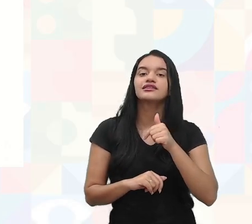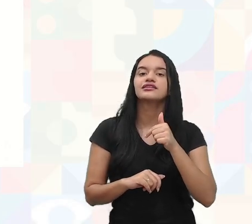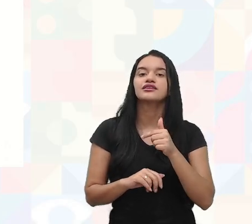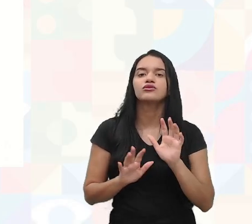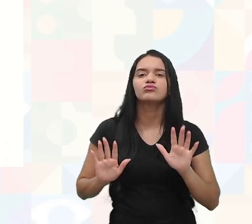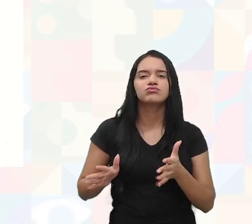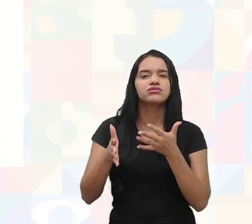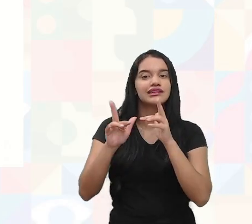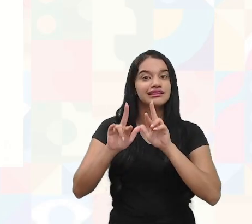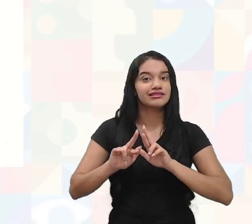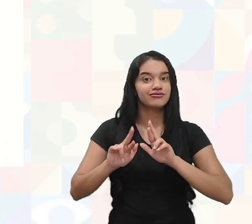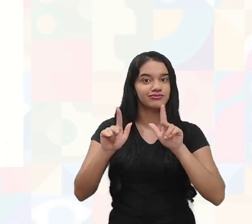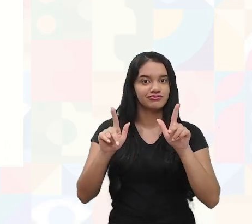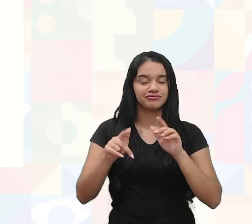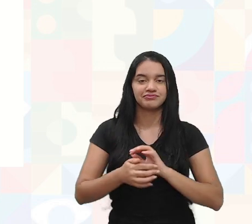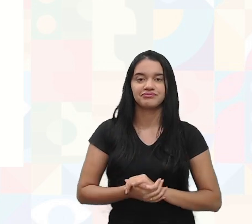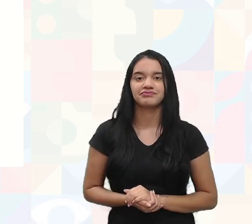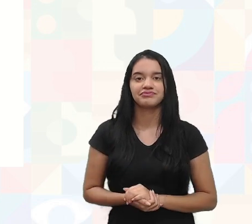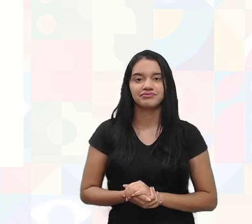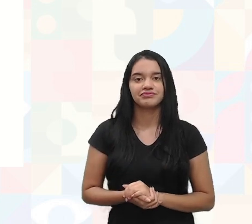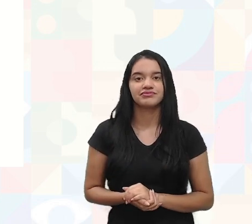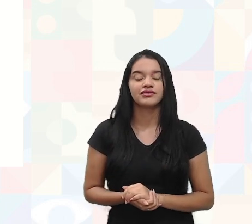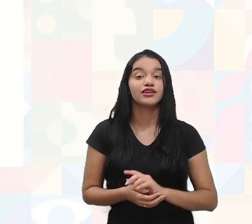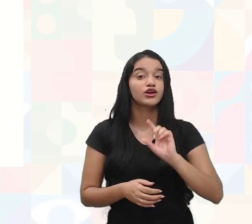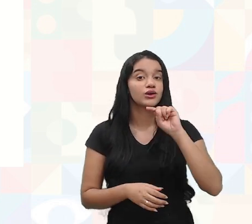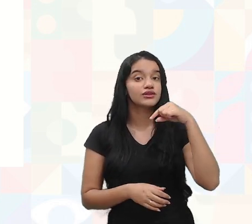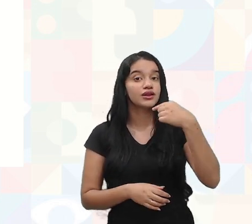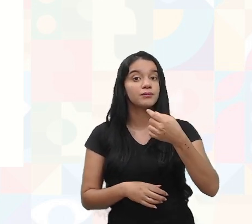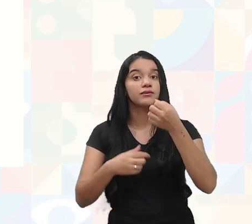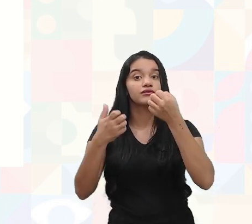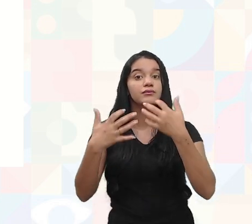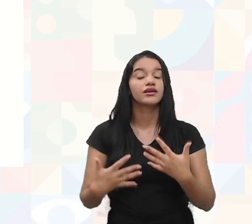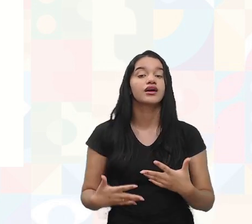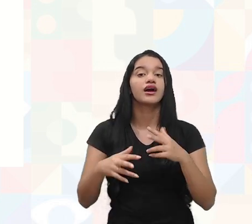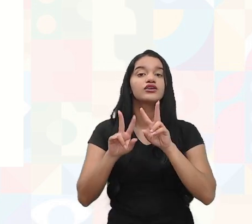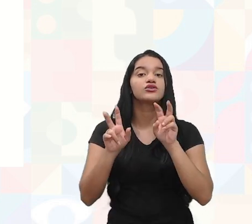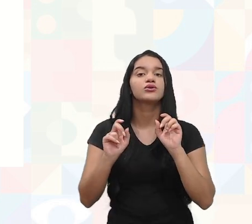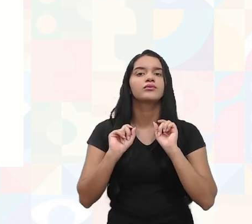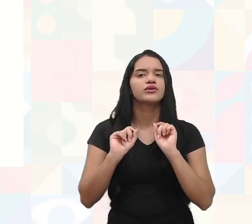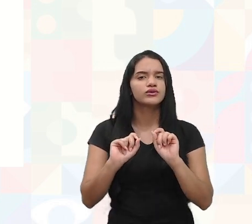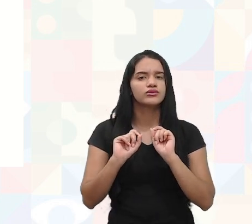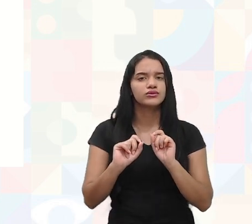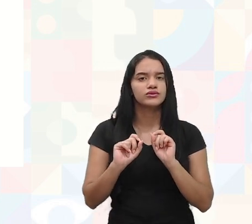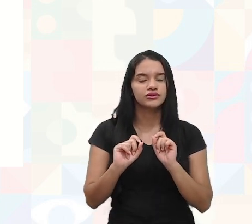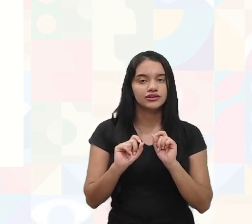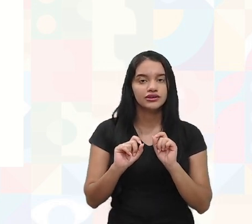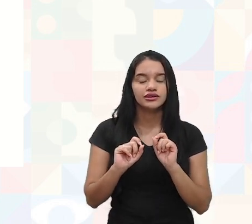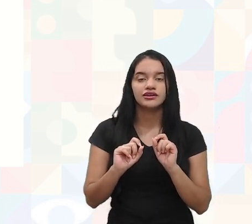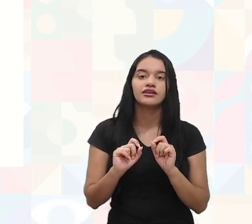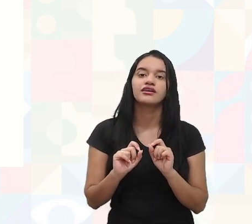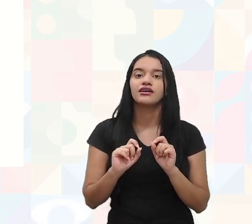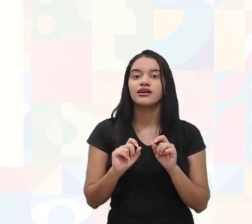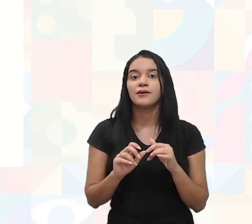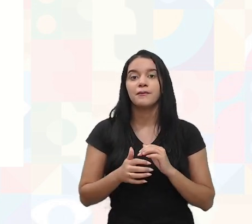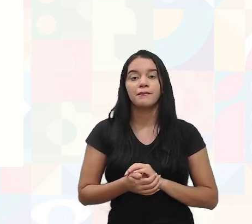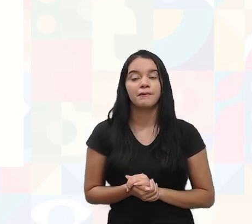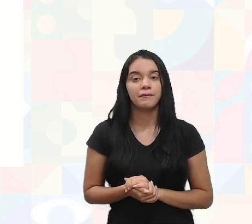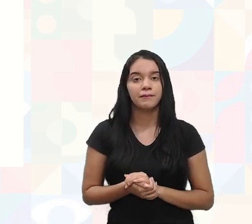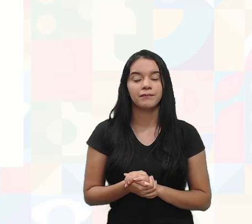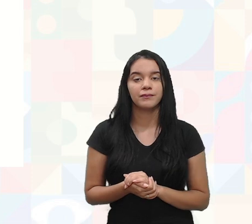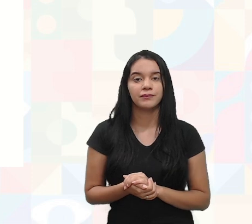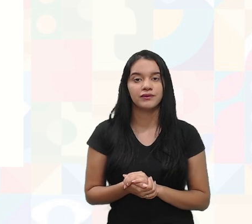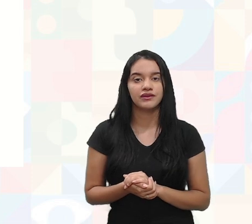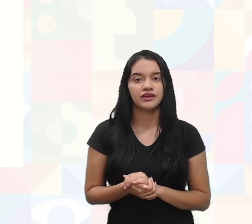essa distinção. Em seguida, a gente vai falar sobre a questão do conceito de brand equity, certo?